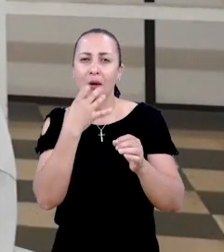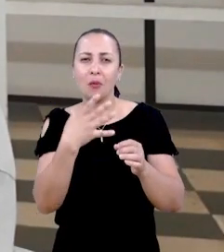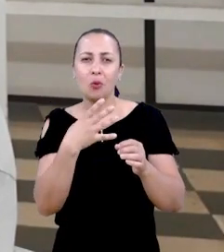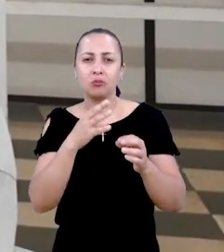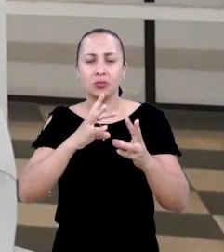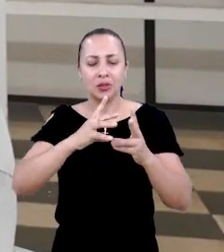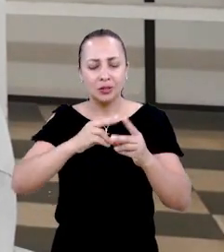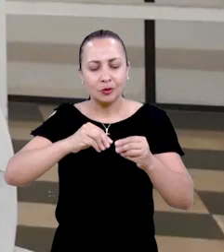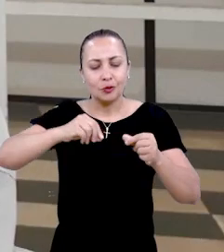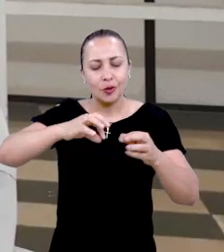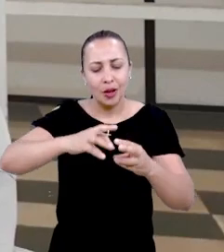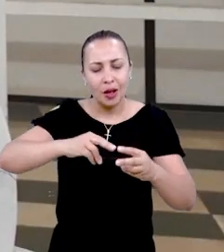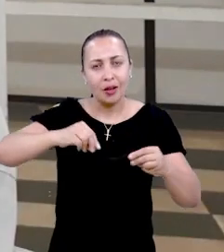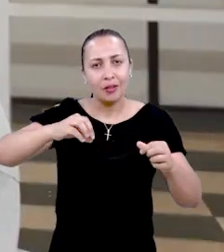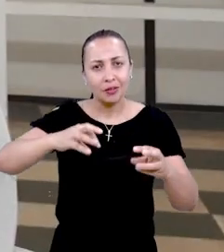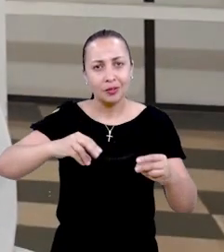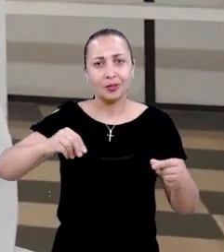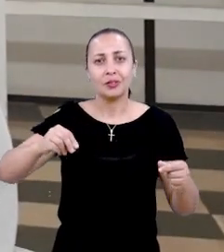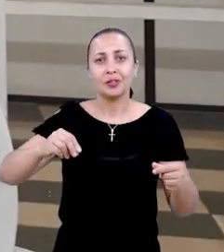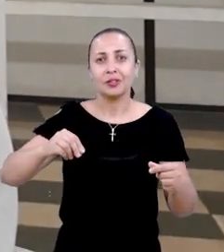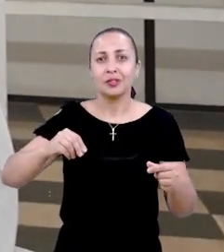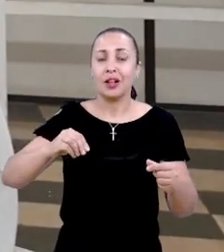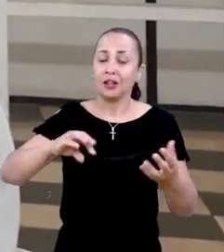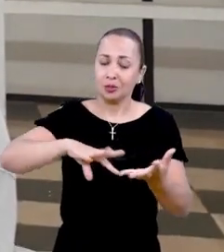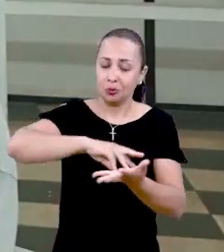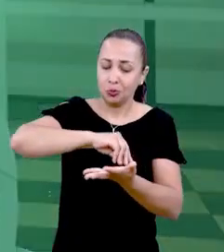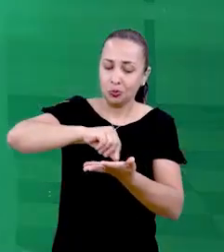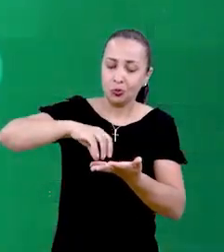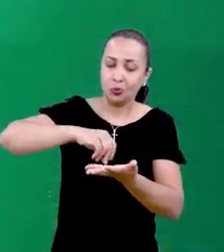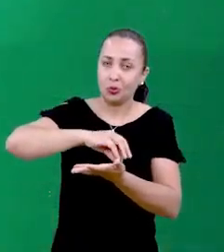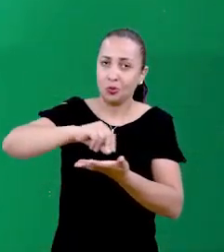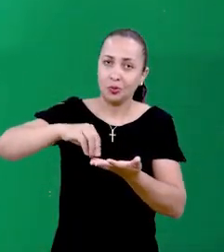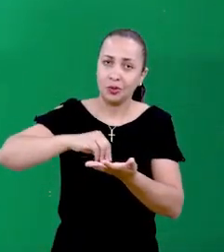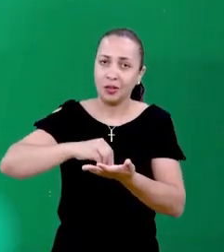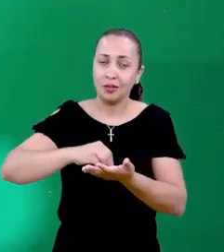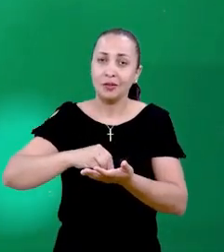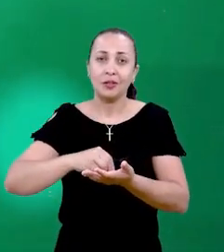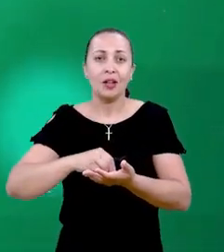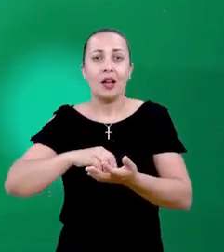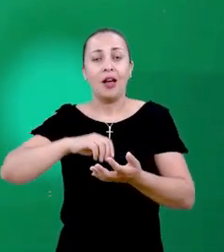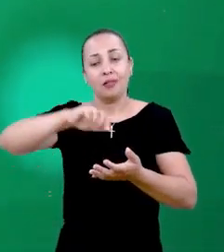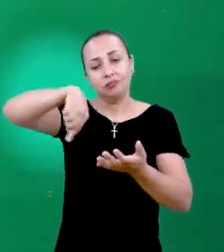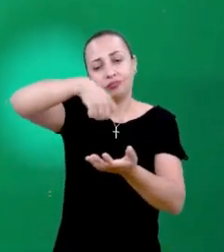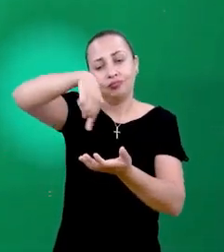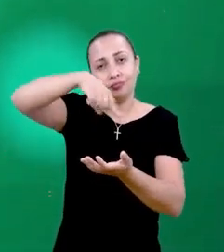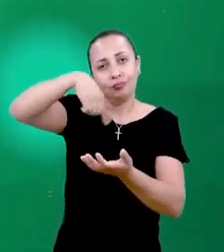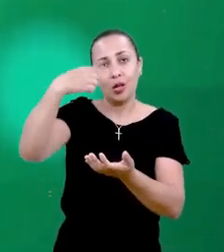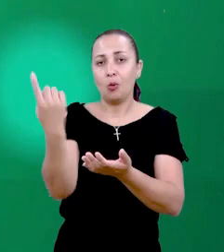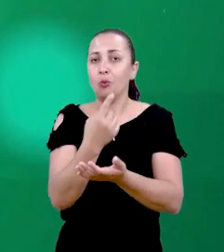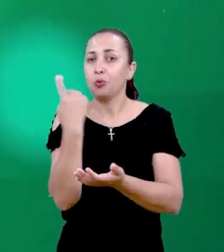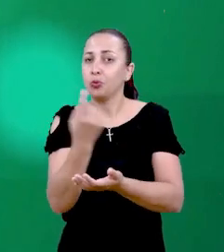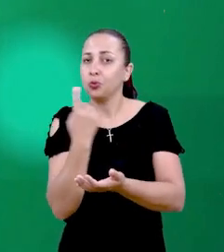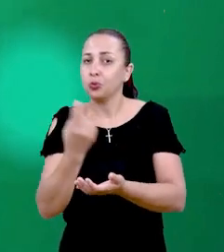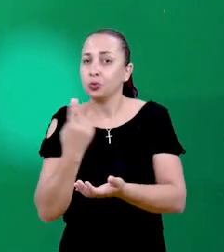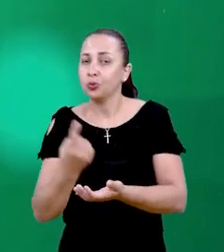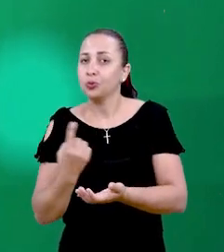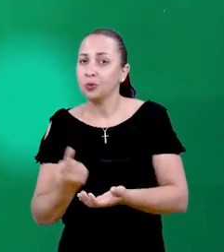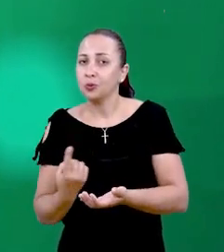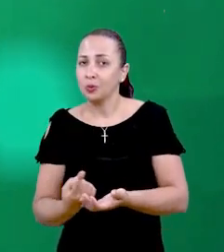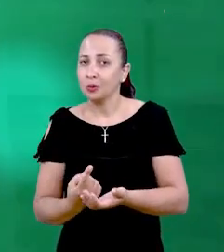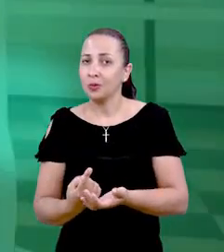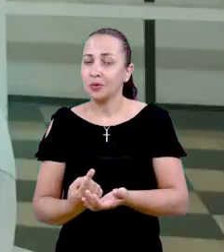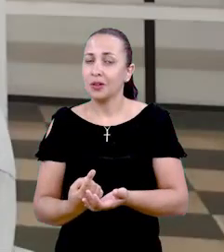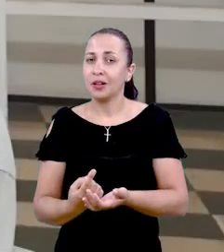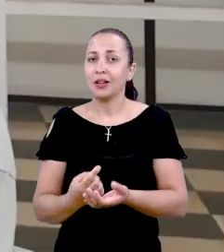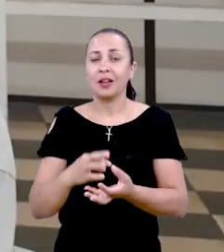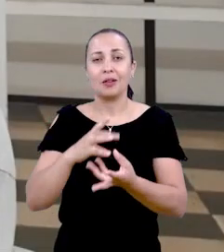estar craqueladinha. Ela foi pulverizada, né, foi colocado num liquidificador industrial e